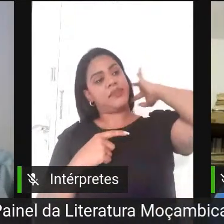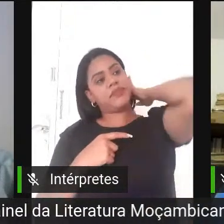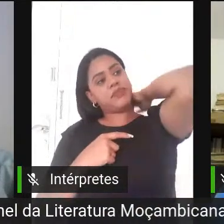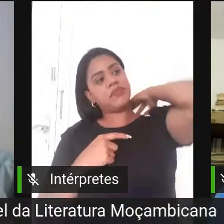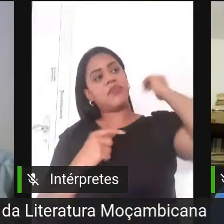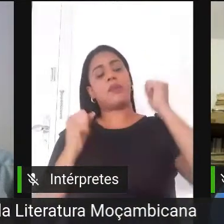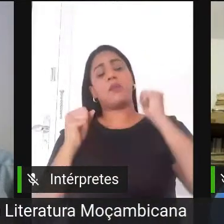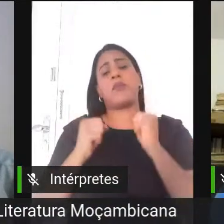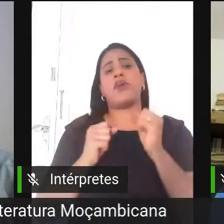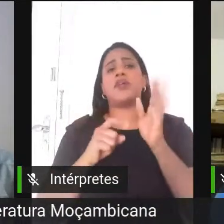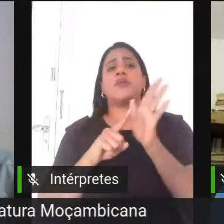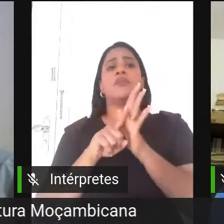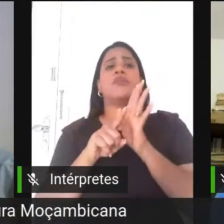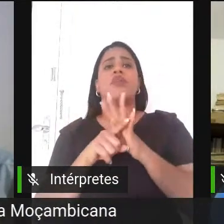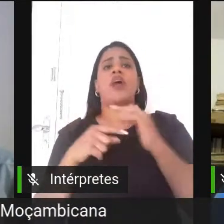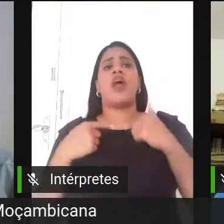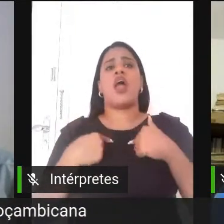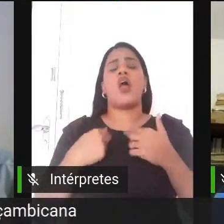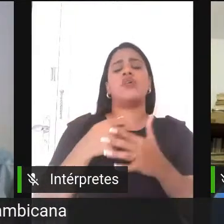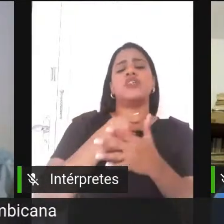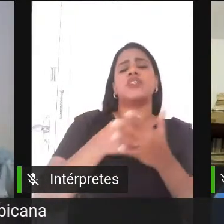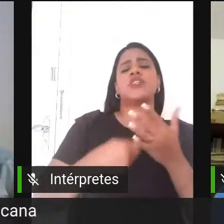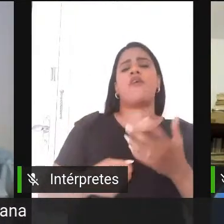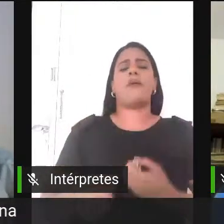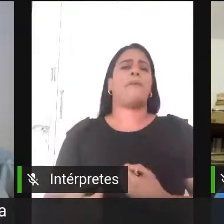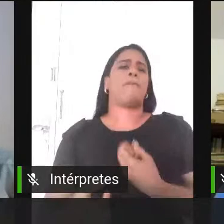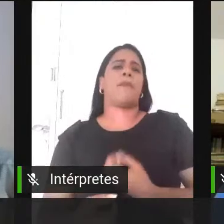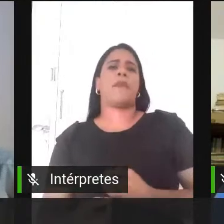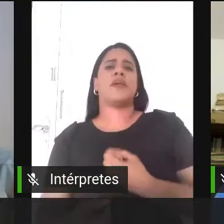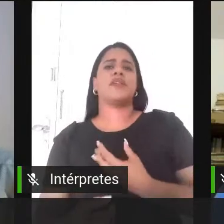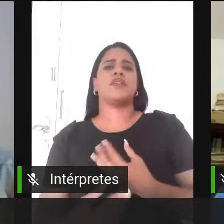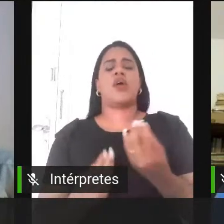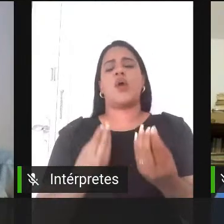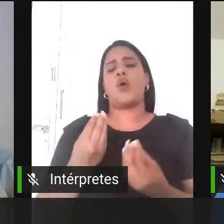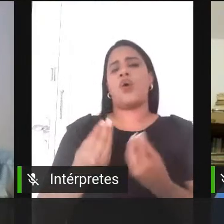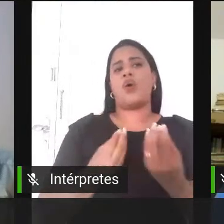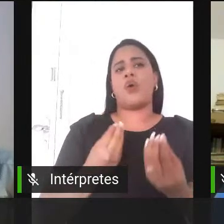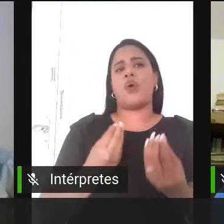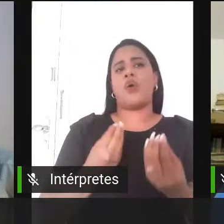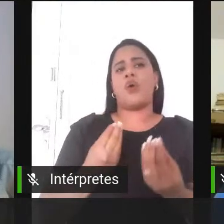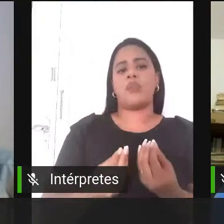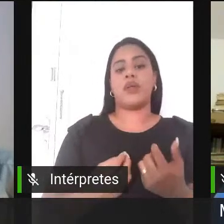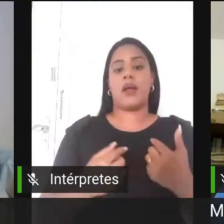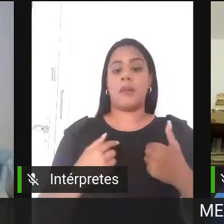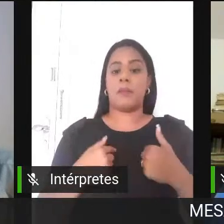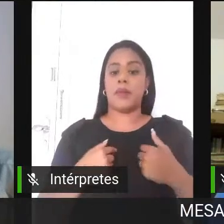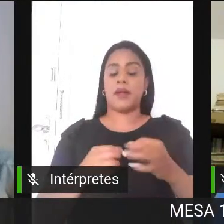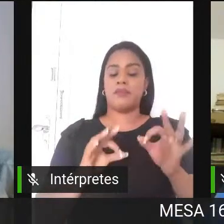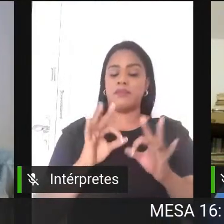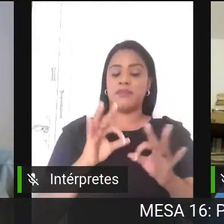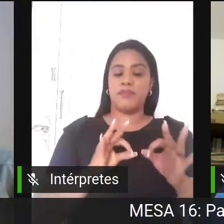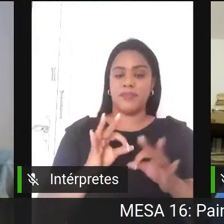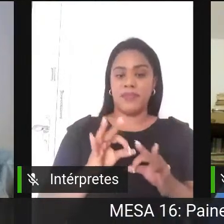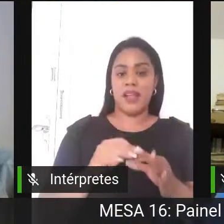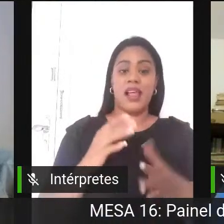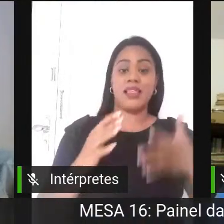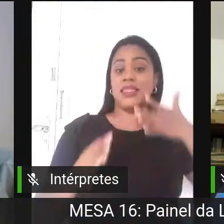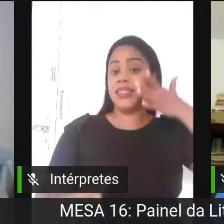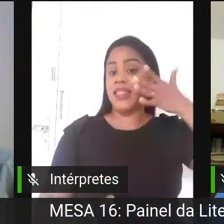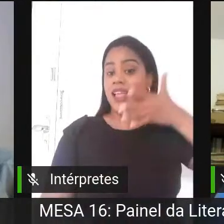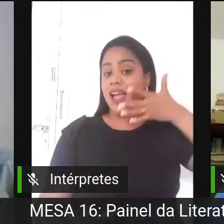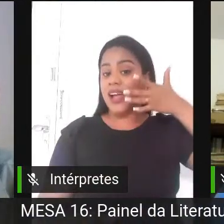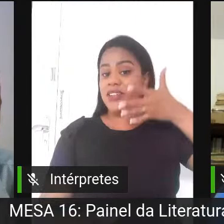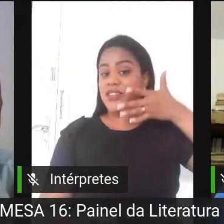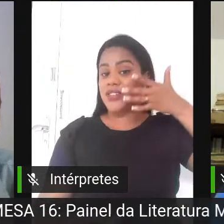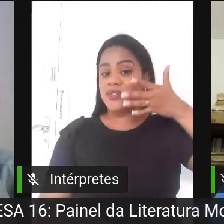narrativa nesse sentido? Na minha percepção, a poesia também tem narrativas, também tem uma abordagem sobre lugares e sobre